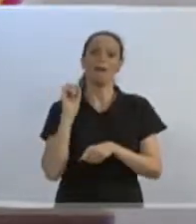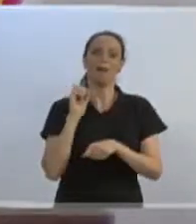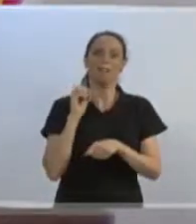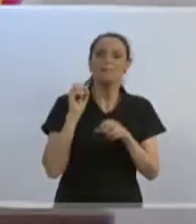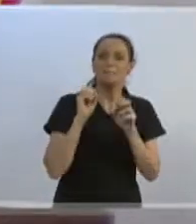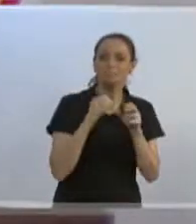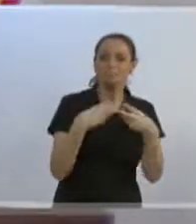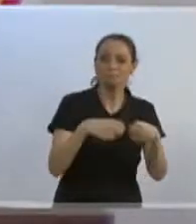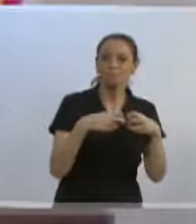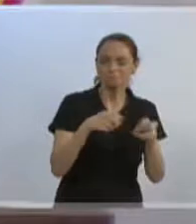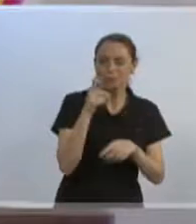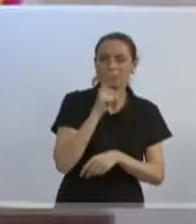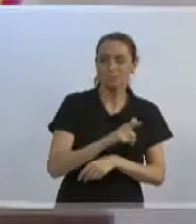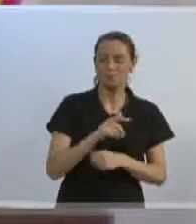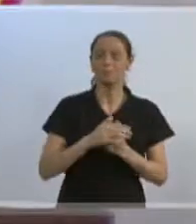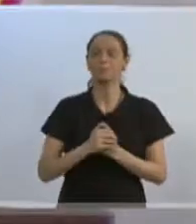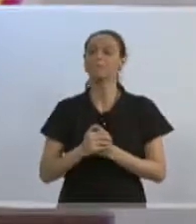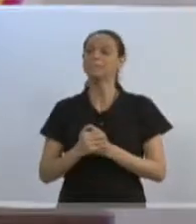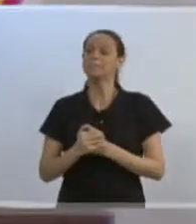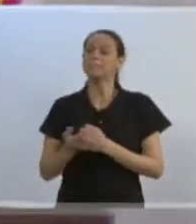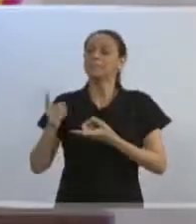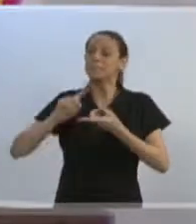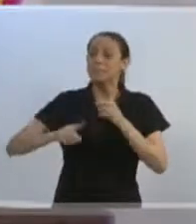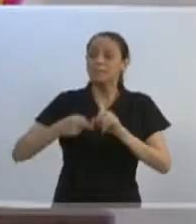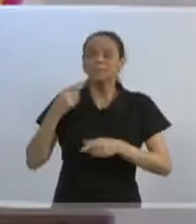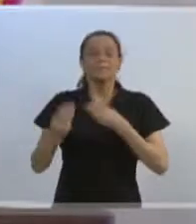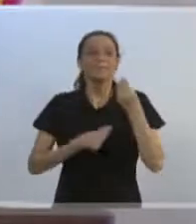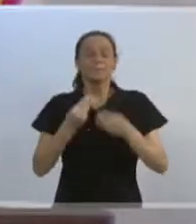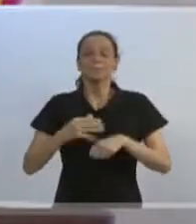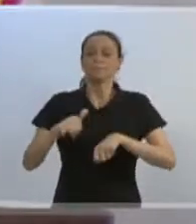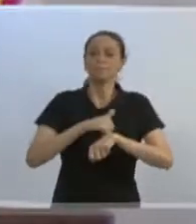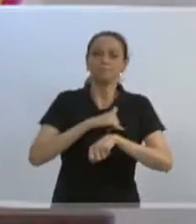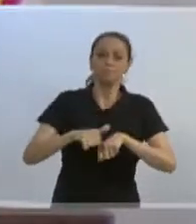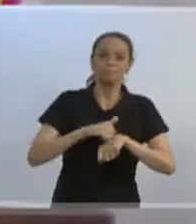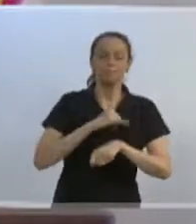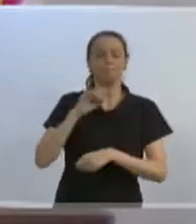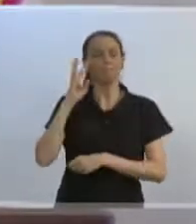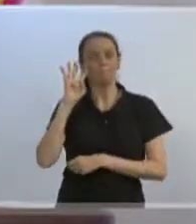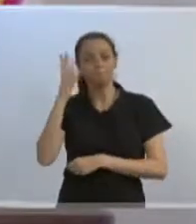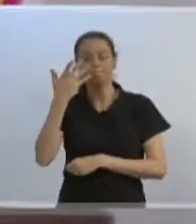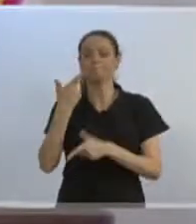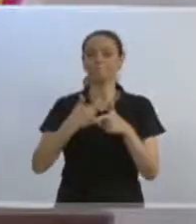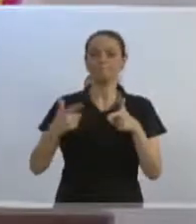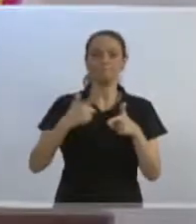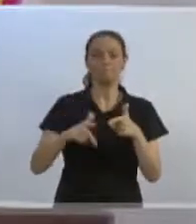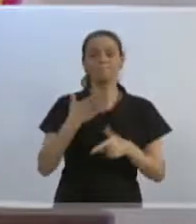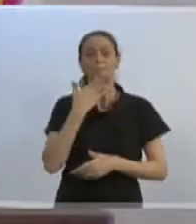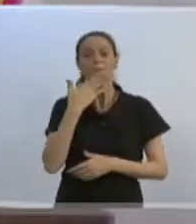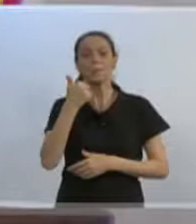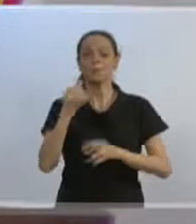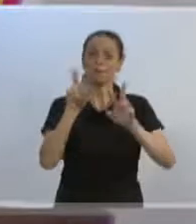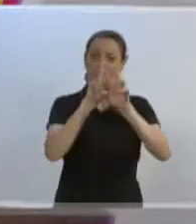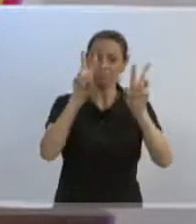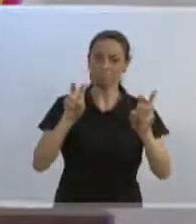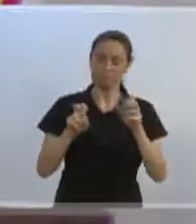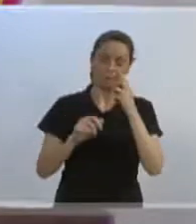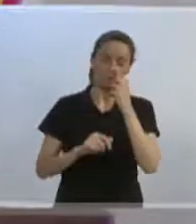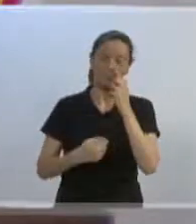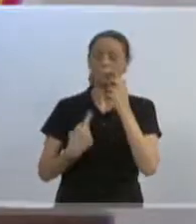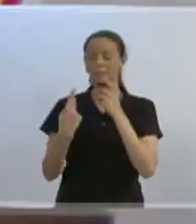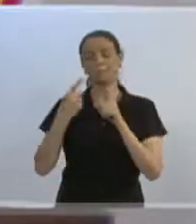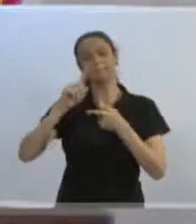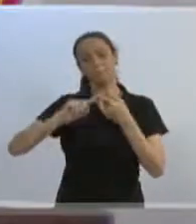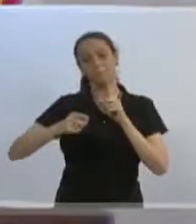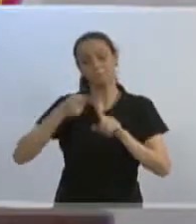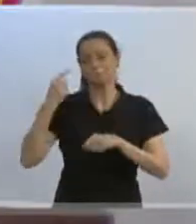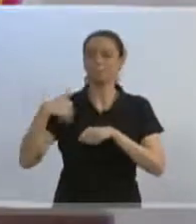que eu faço, de procurar achar soluções e caminhos que possam ajudar a melhorar o assunto. E dentro dessa conversa,